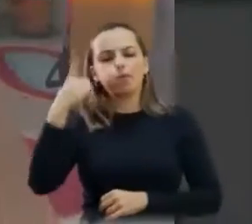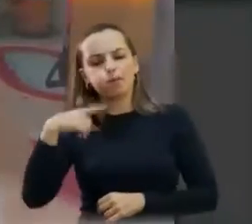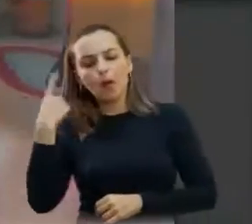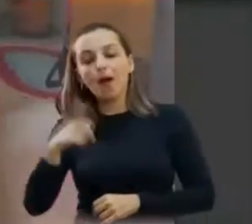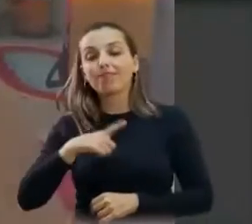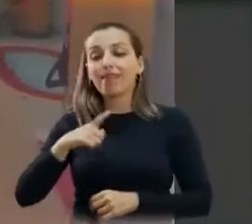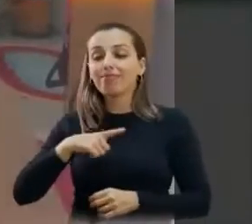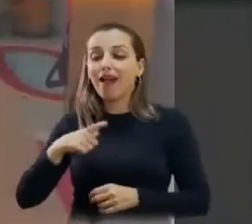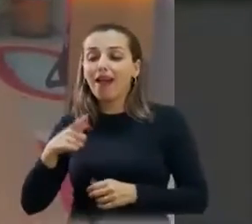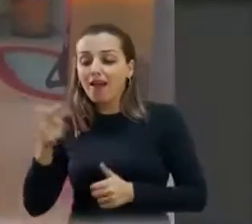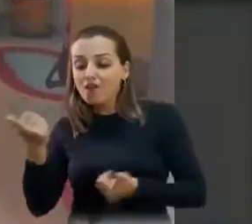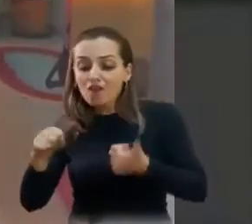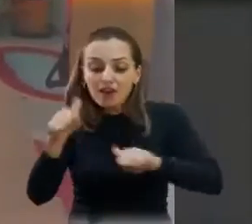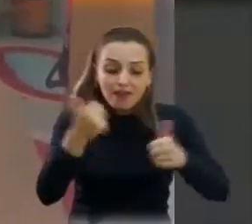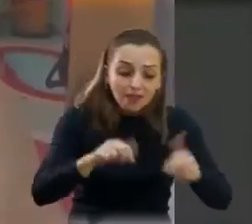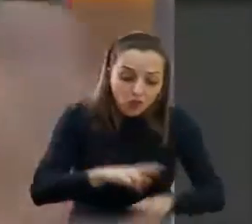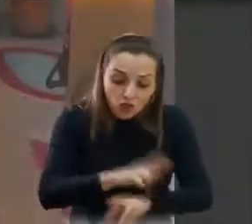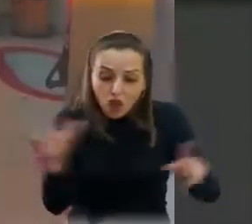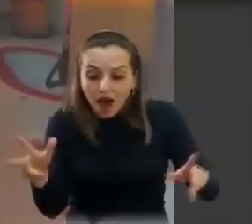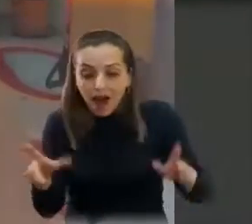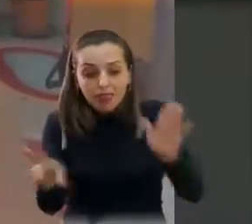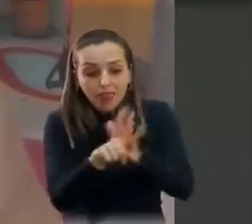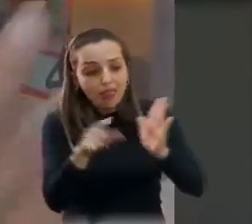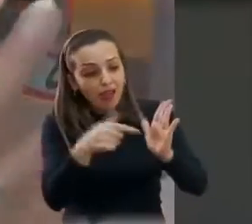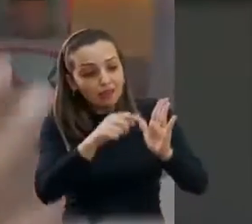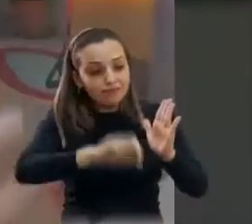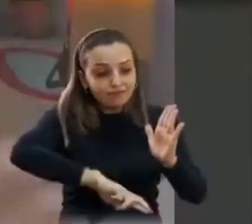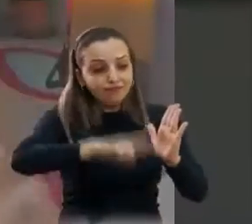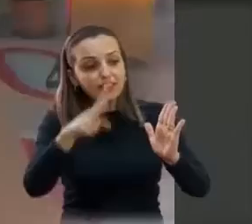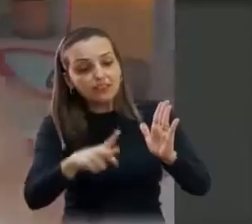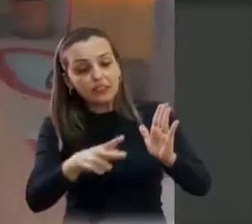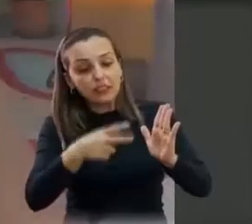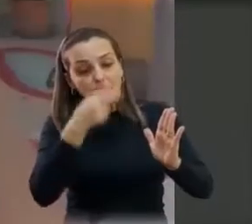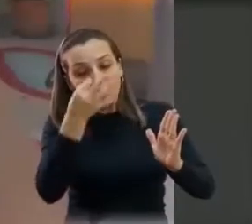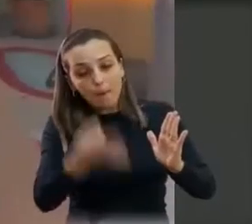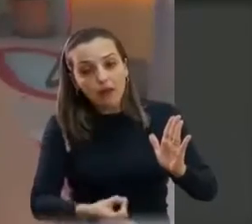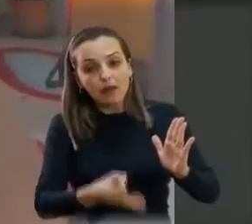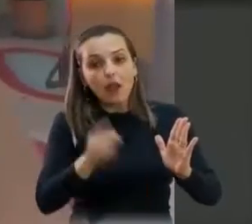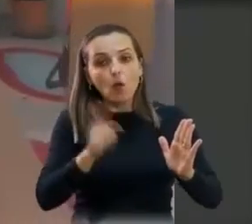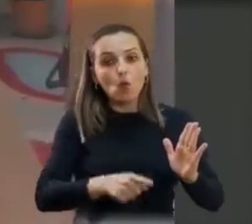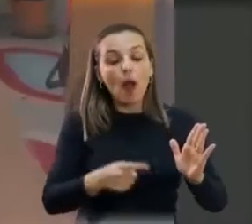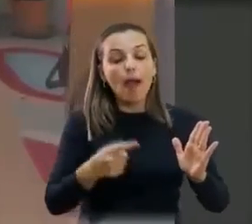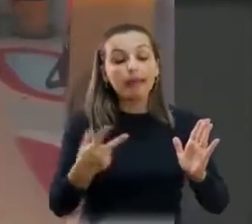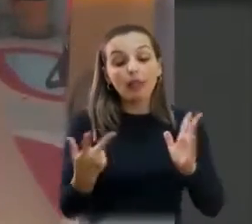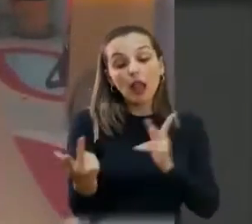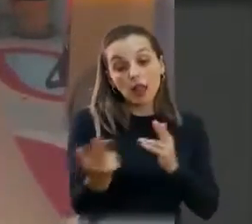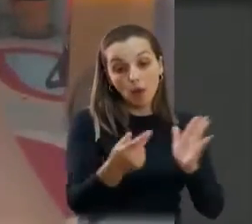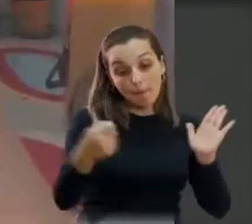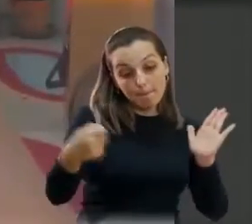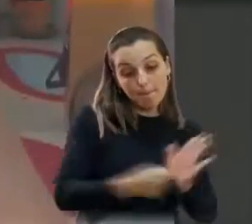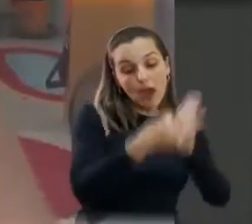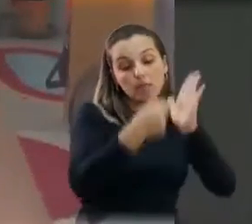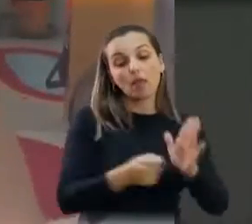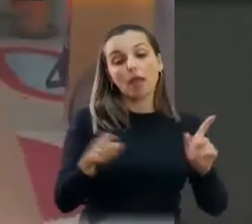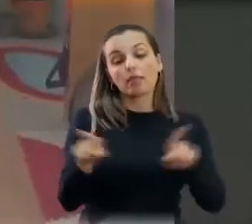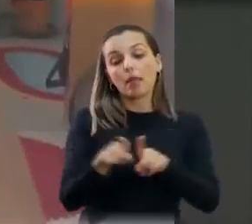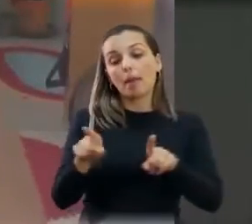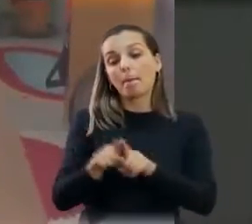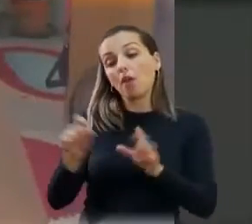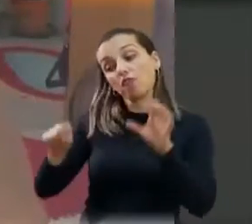têm entendimentos diferentes acerca da lei, que é a mesma para acusar e para defender. Mas nós nos baseamos